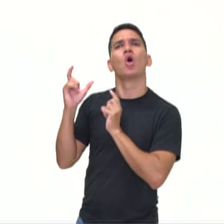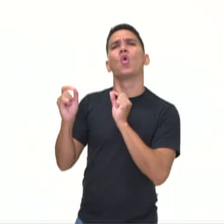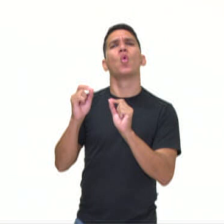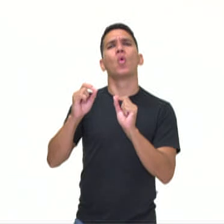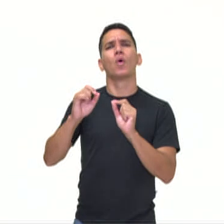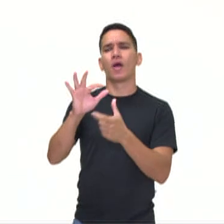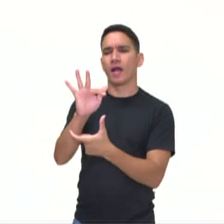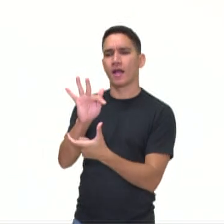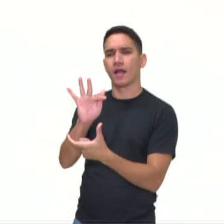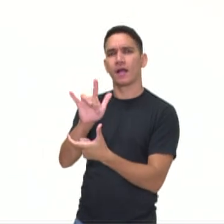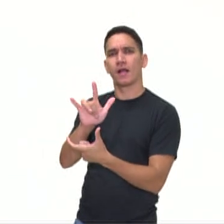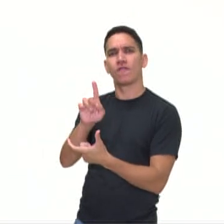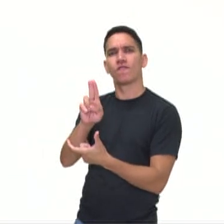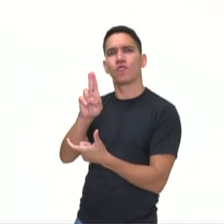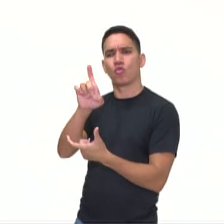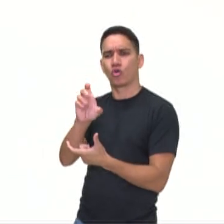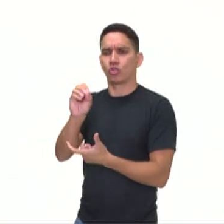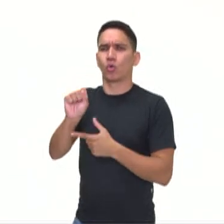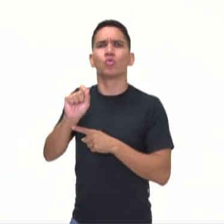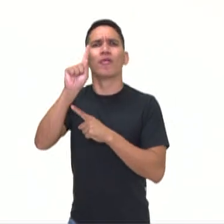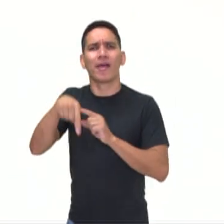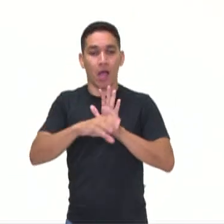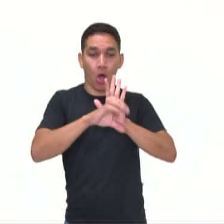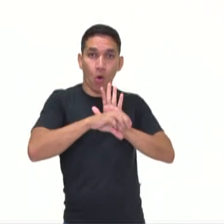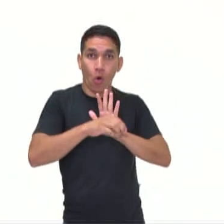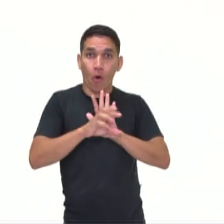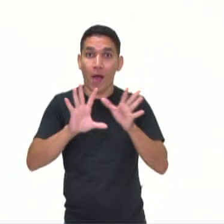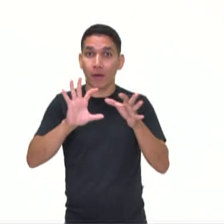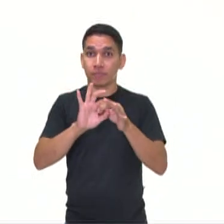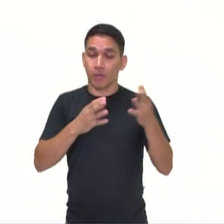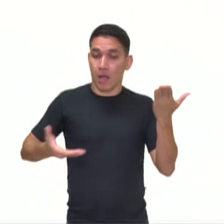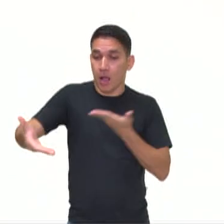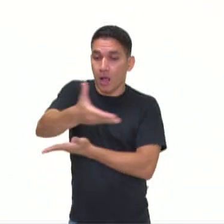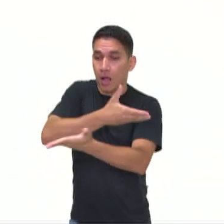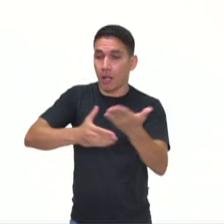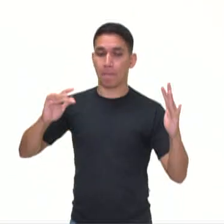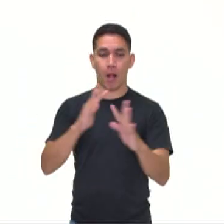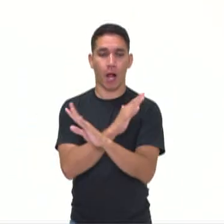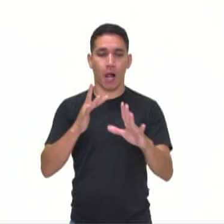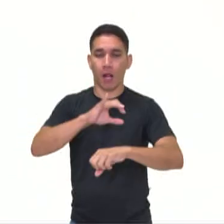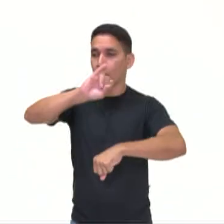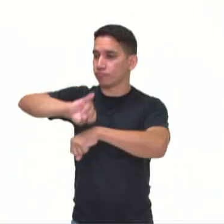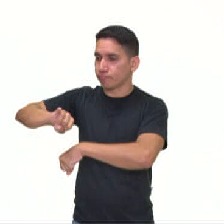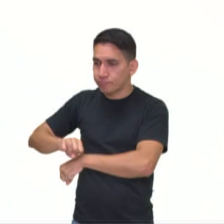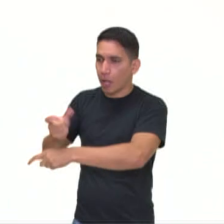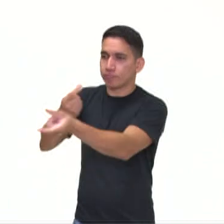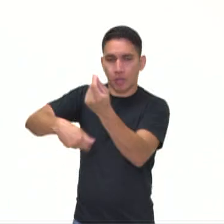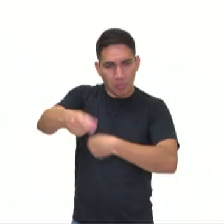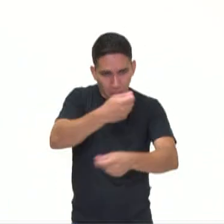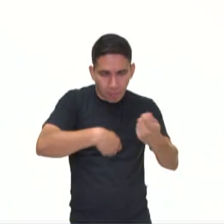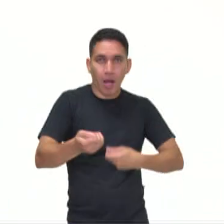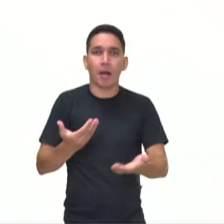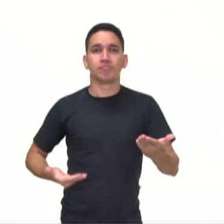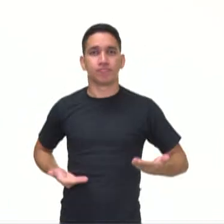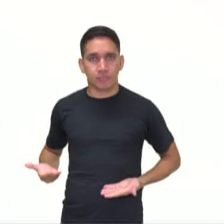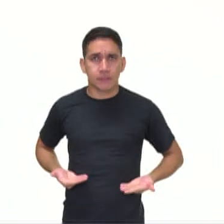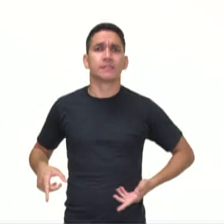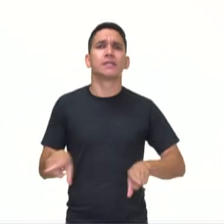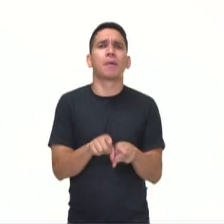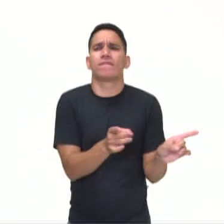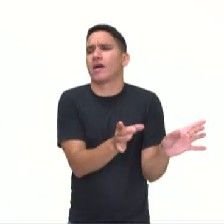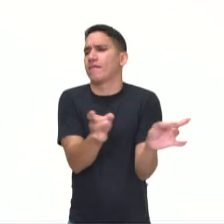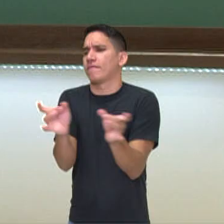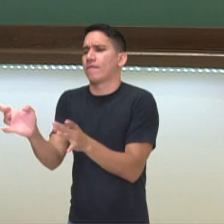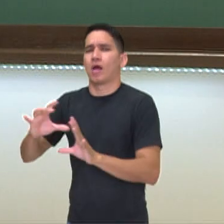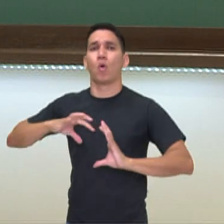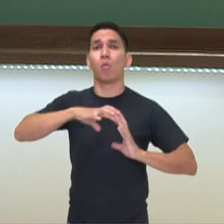os fluxos, que é um conceito que está associado à circulação de pessoas, capitais, serviços e mercadorias no mundo